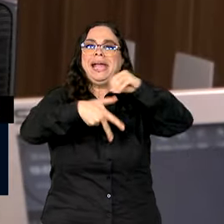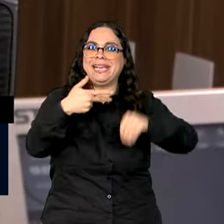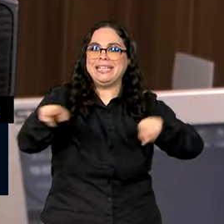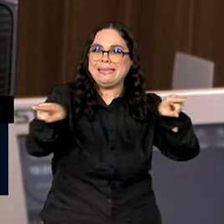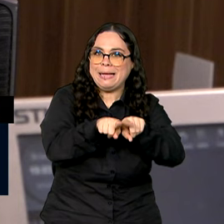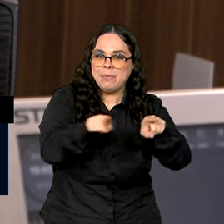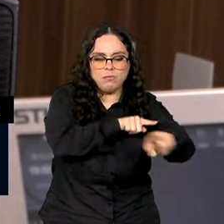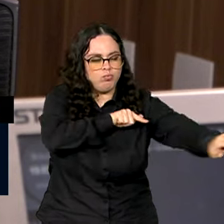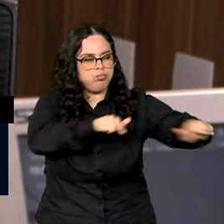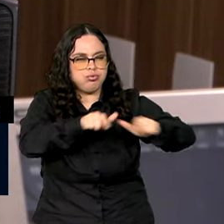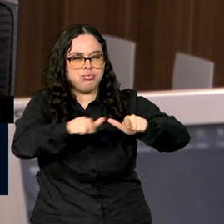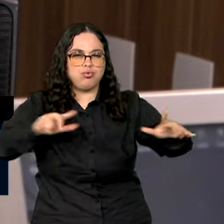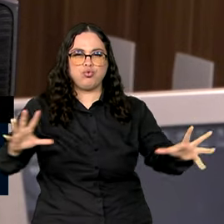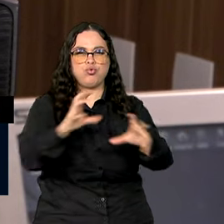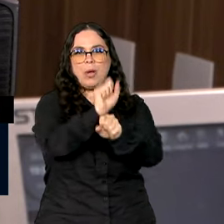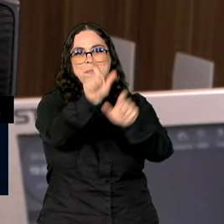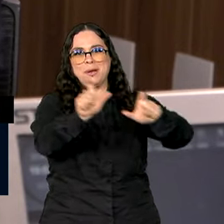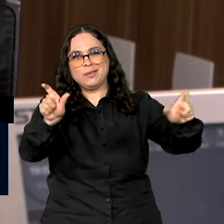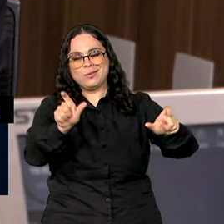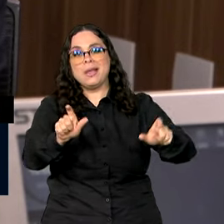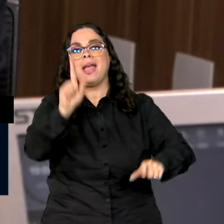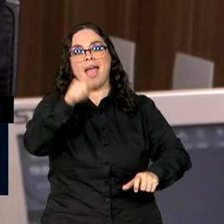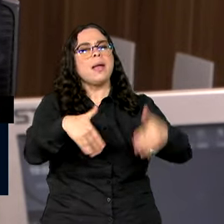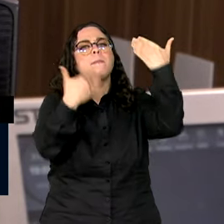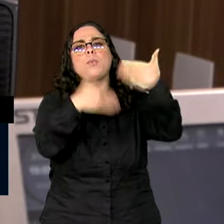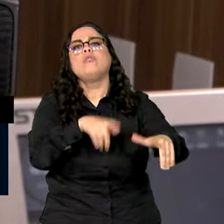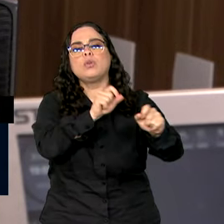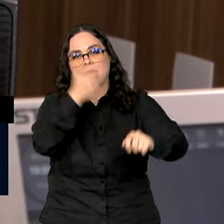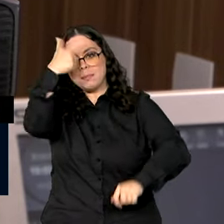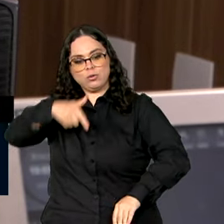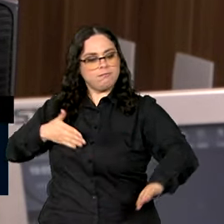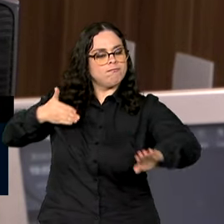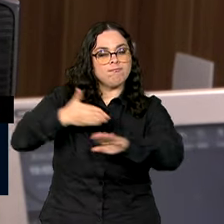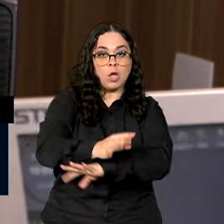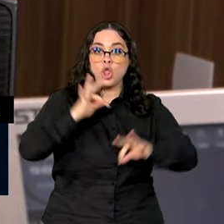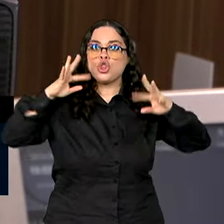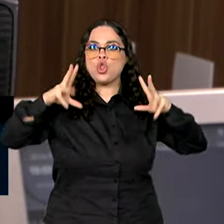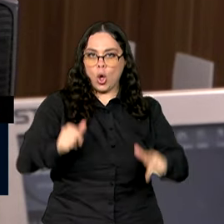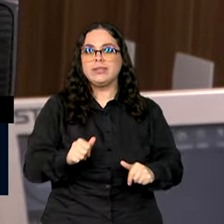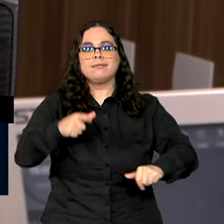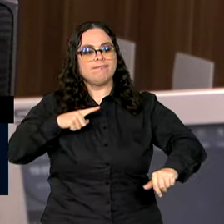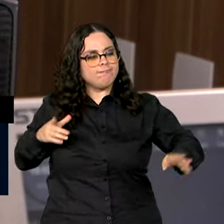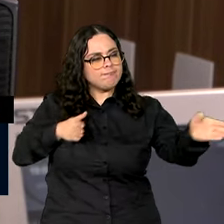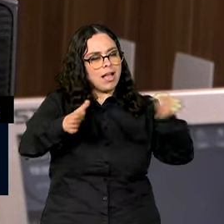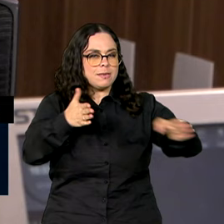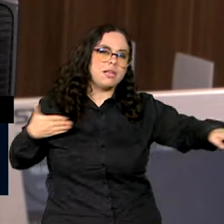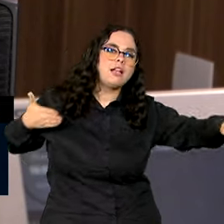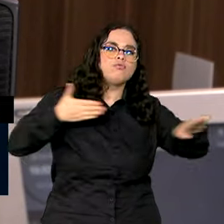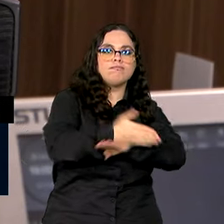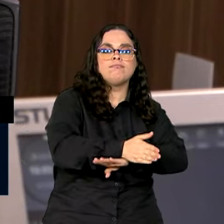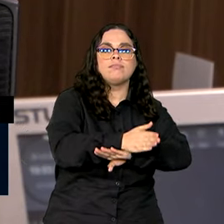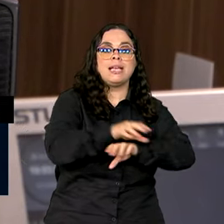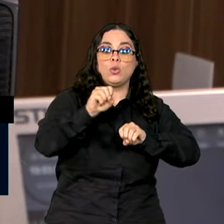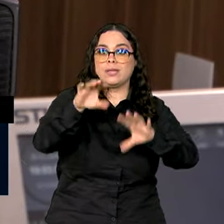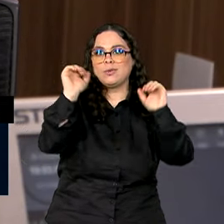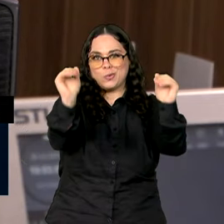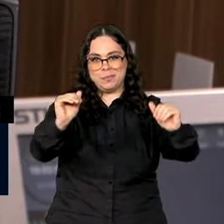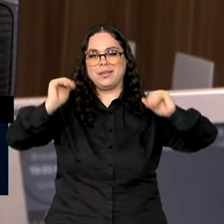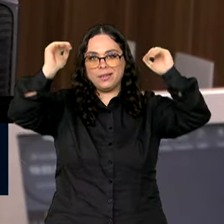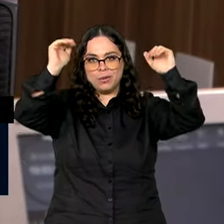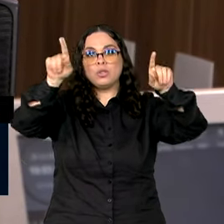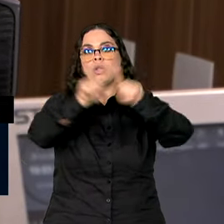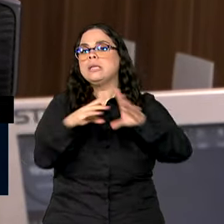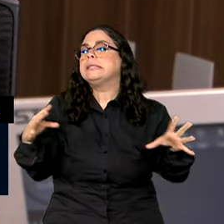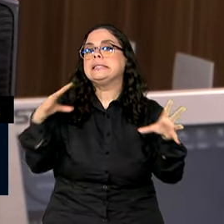tem o objetivo de dar acesso à educação superior para todos os brasileiros nós estamos com chegando